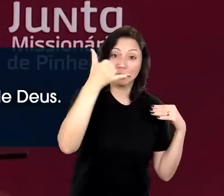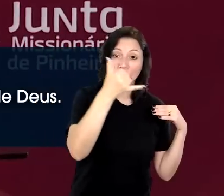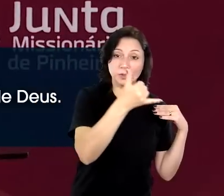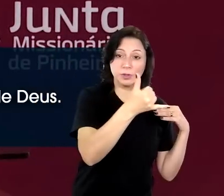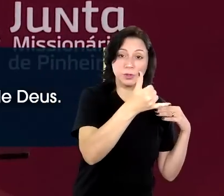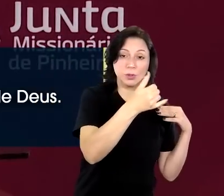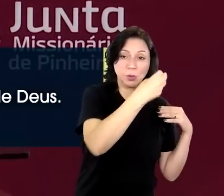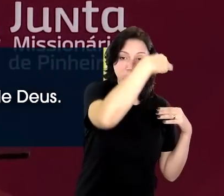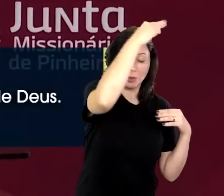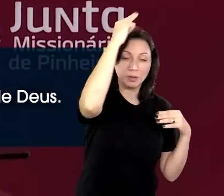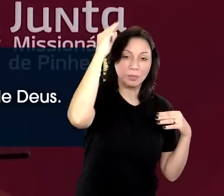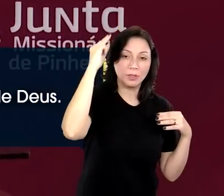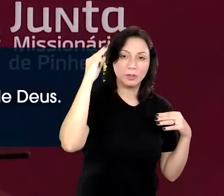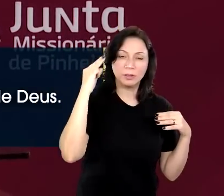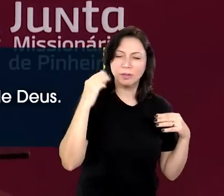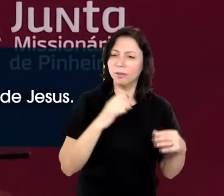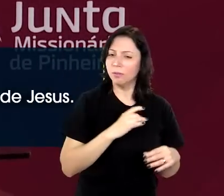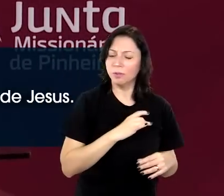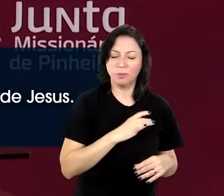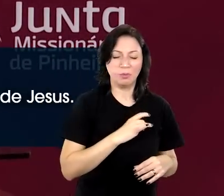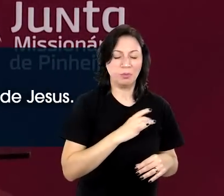achaste graça diante de Deus.